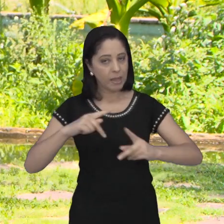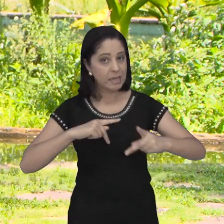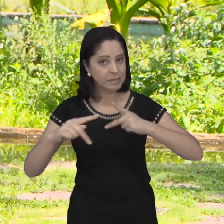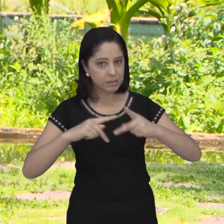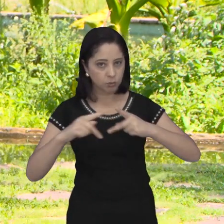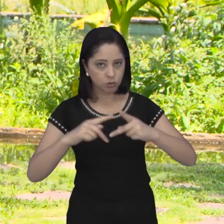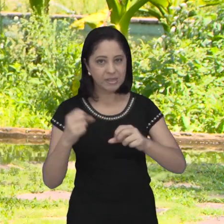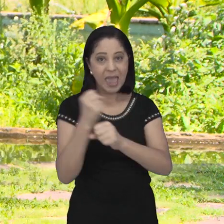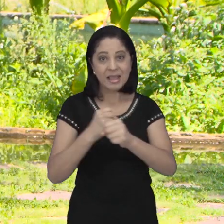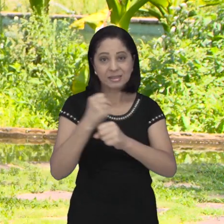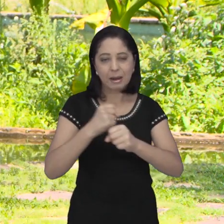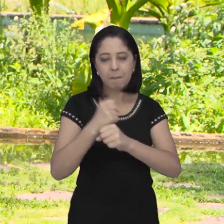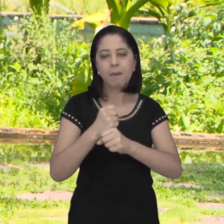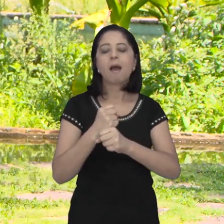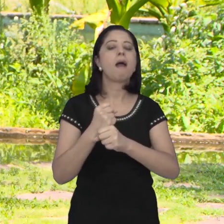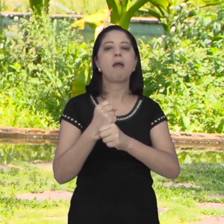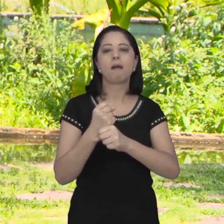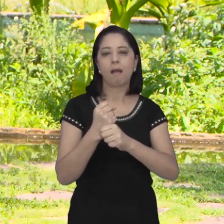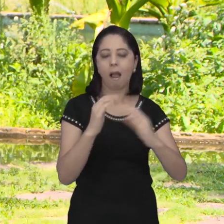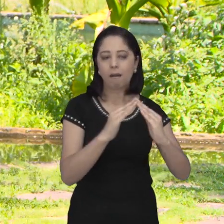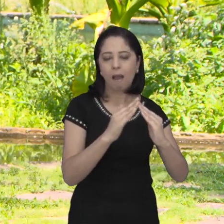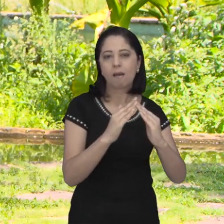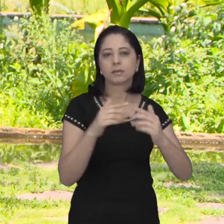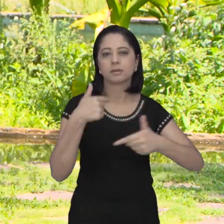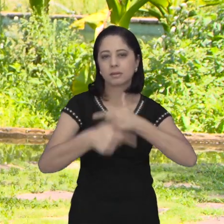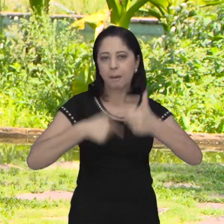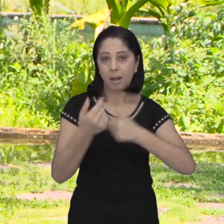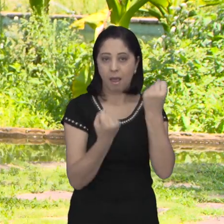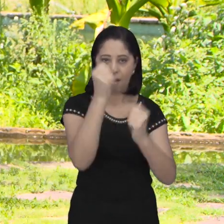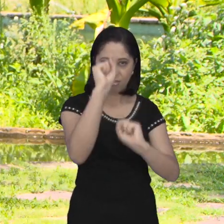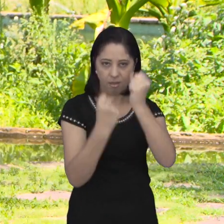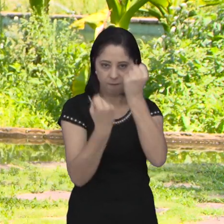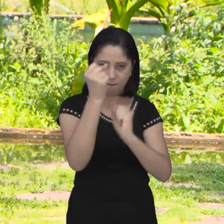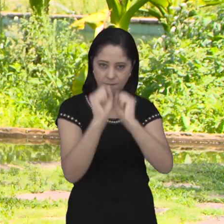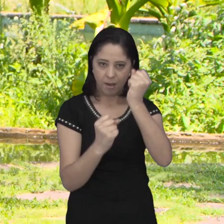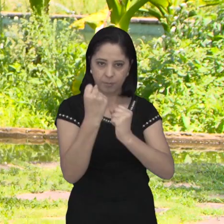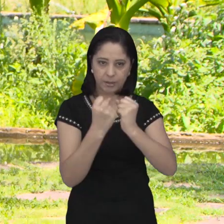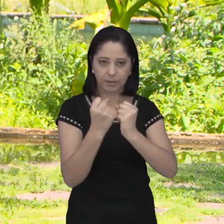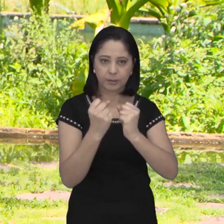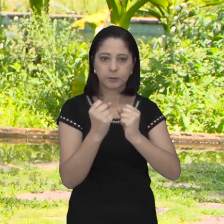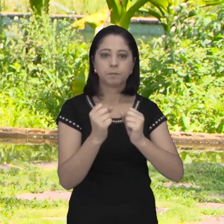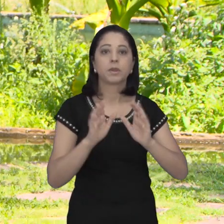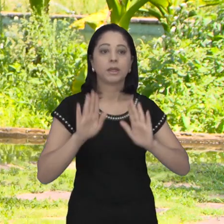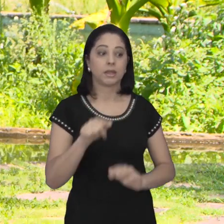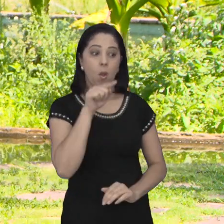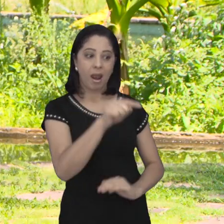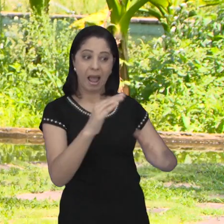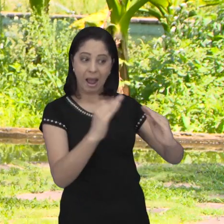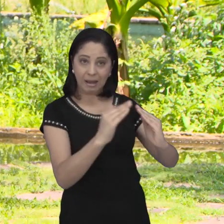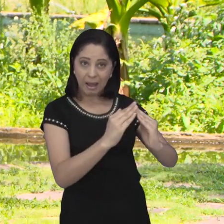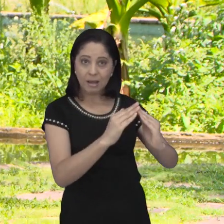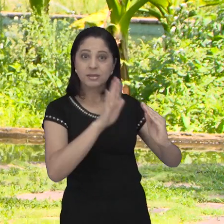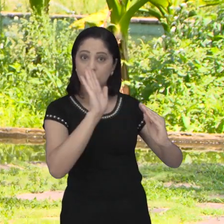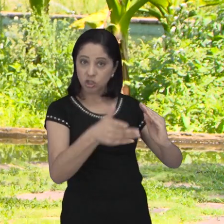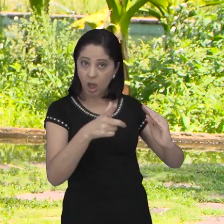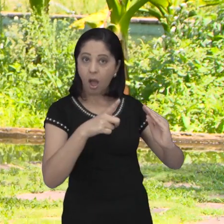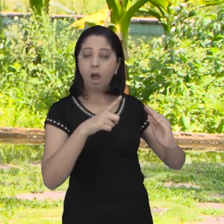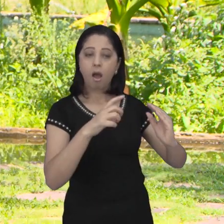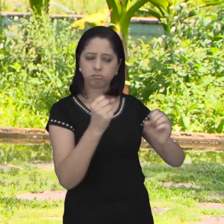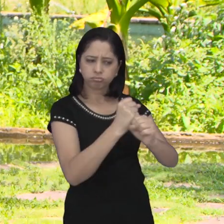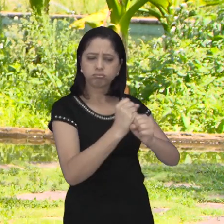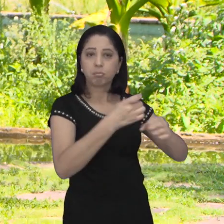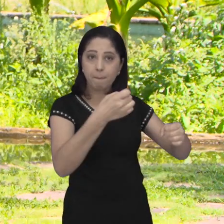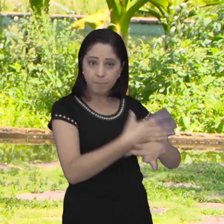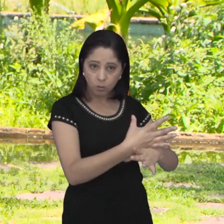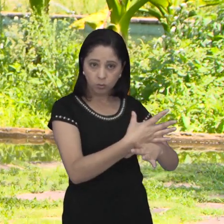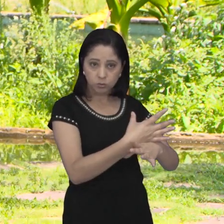ele foi comprando o resto das fazendas, isso aqui era uma colcha de retalhos de pequenos